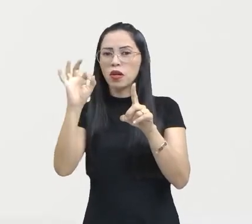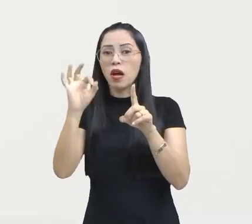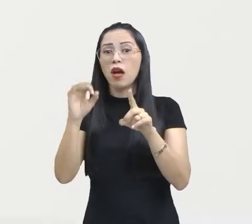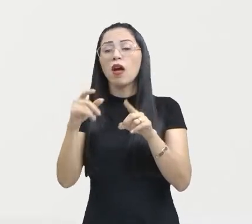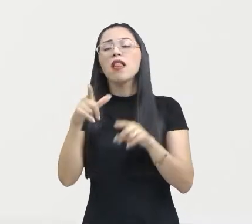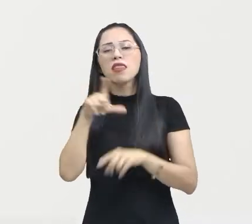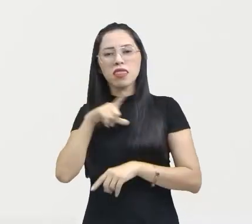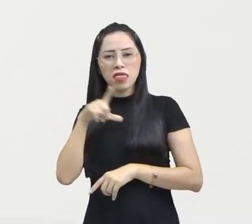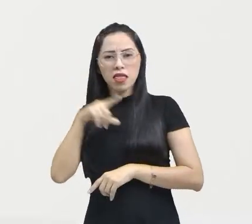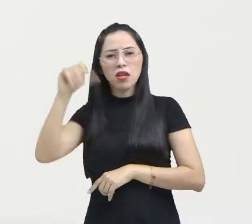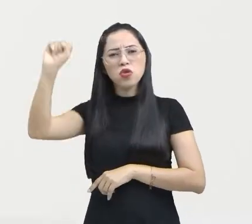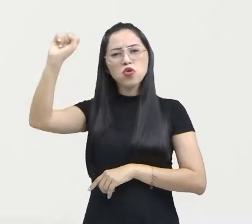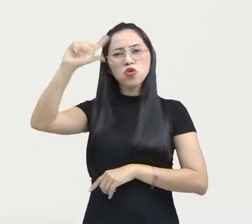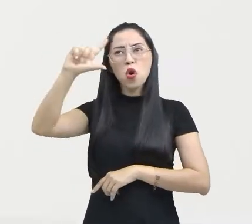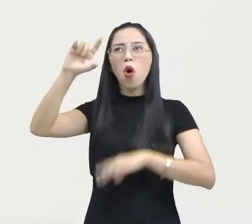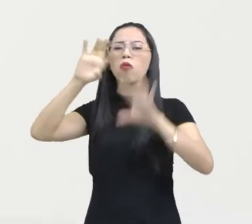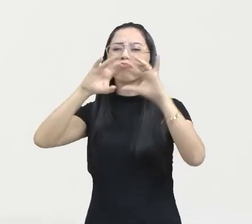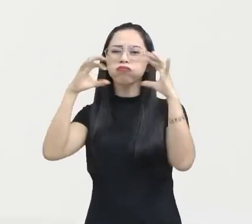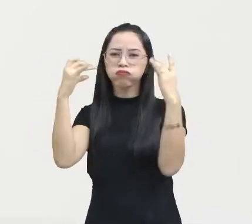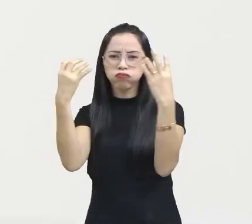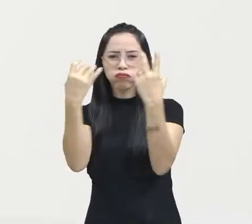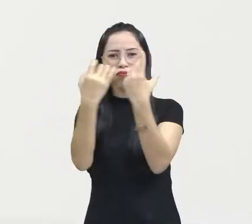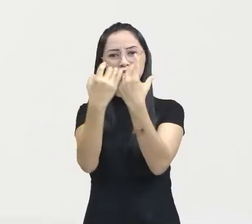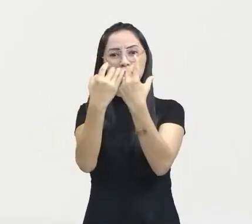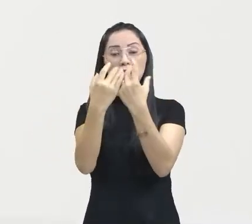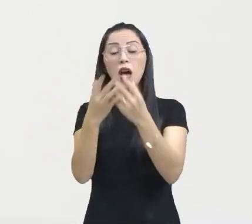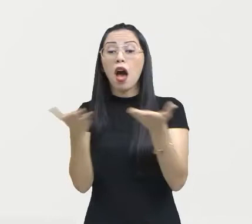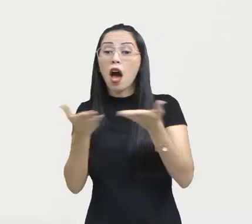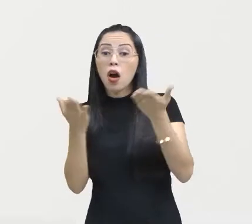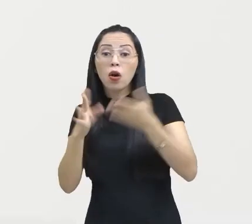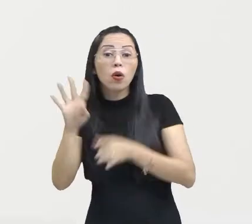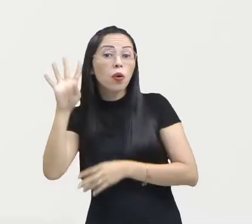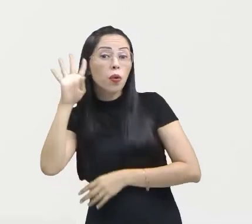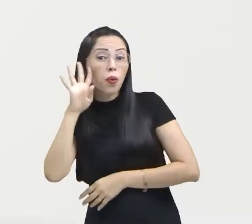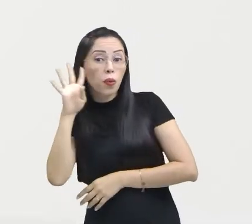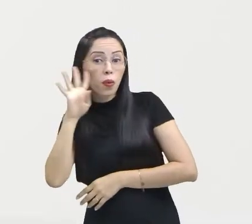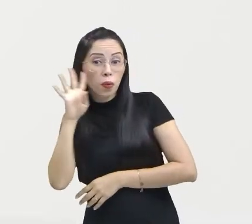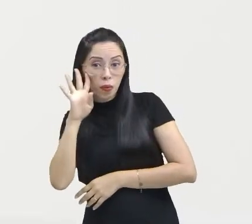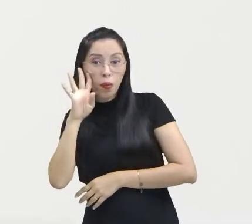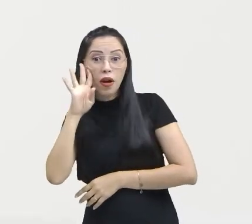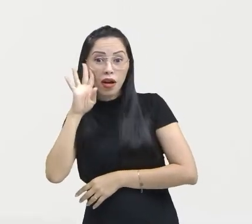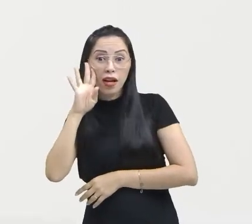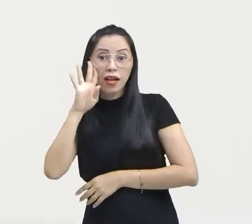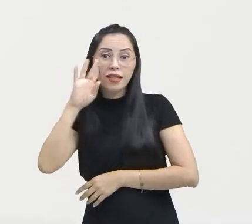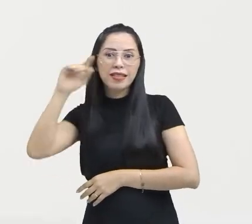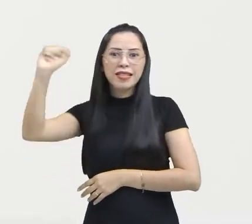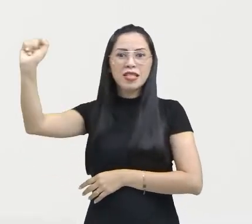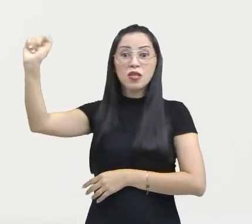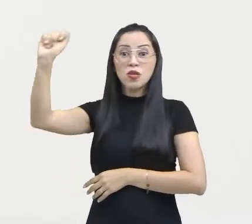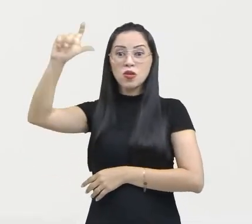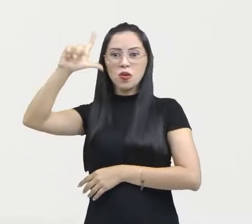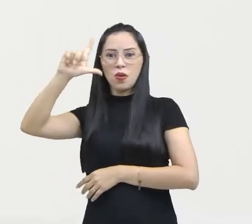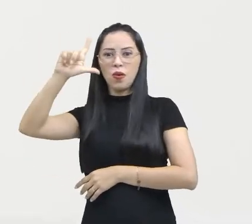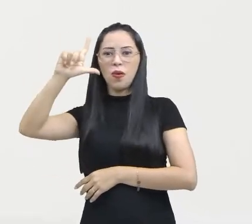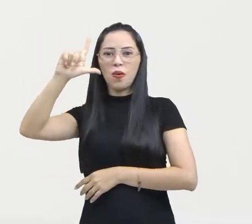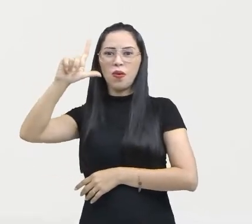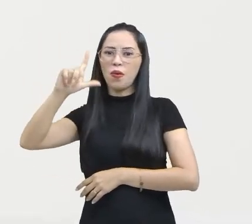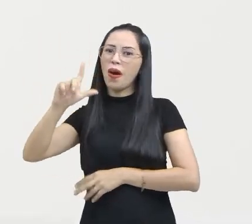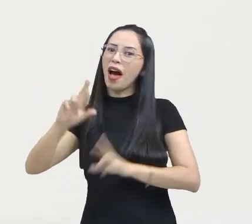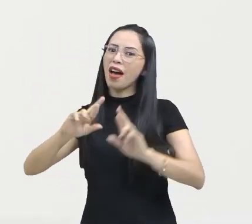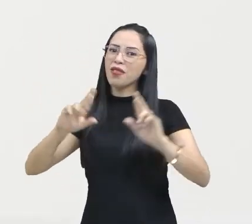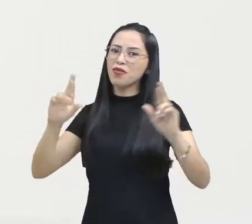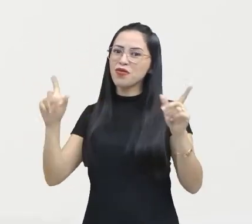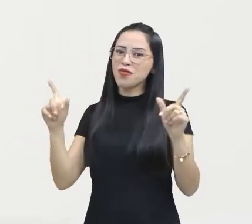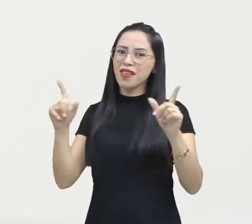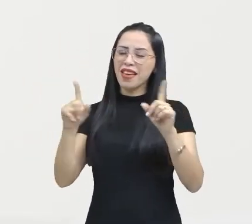um bom dia para Simone ir para a praia. Vamos observar na quarta-feira. A quarta-feira, sim, a mínima é 25. Olha a